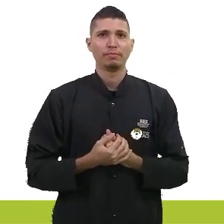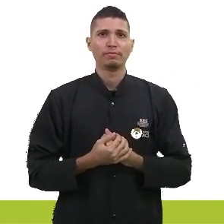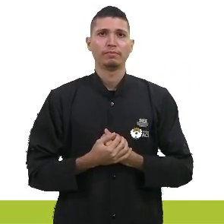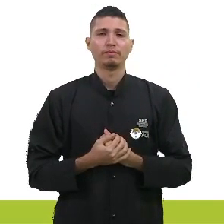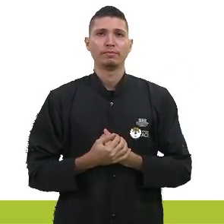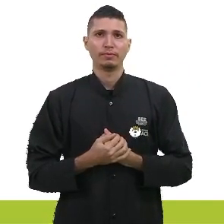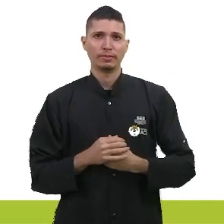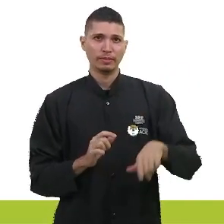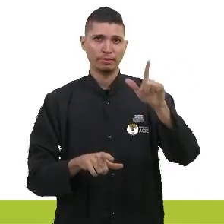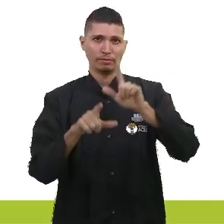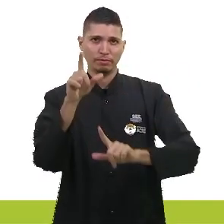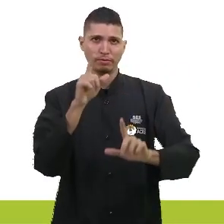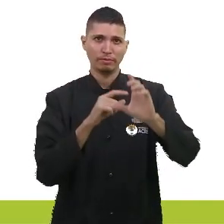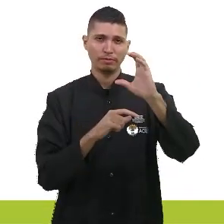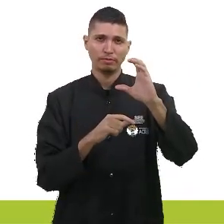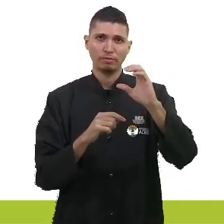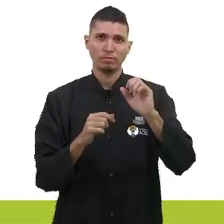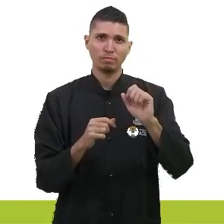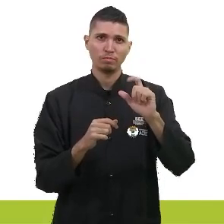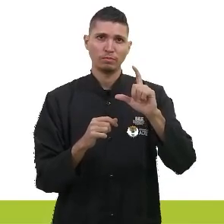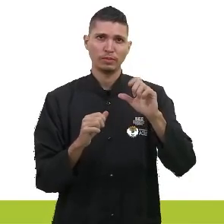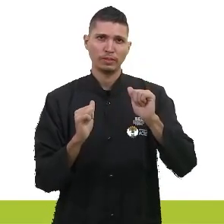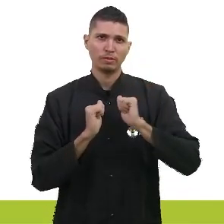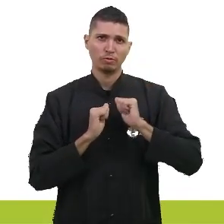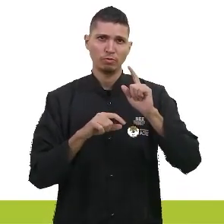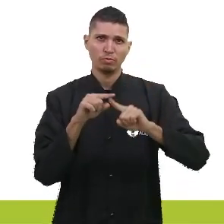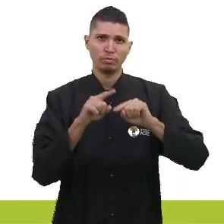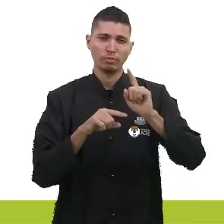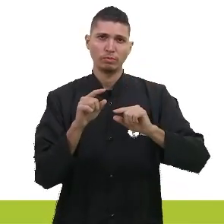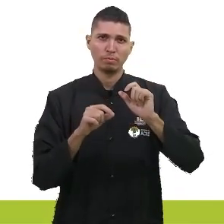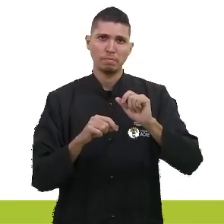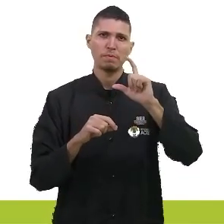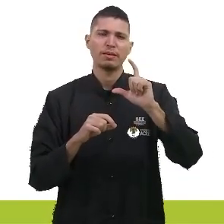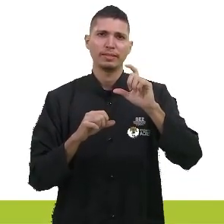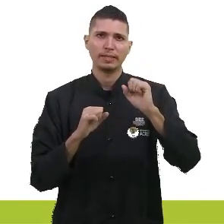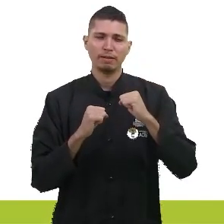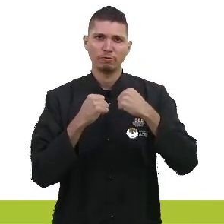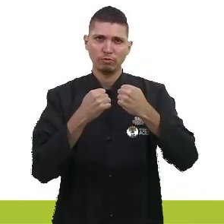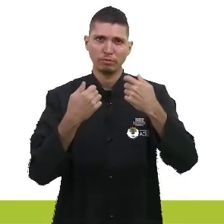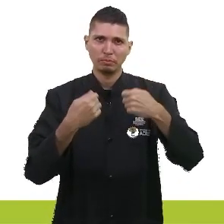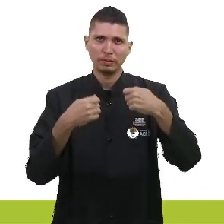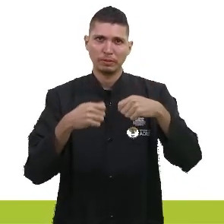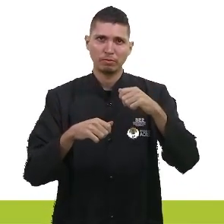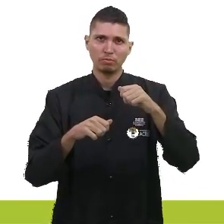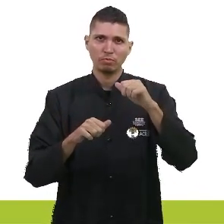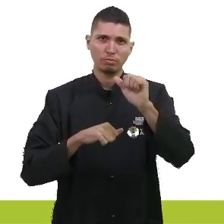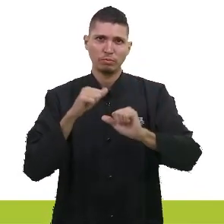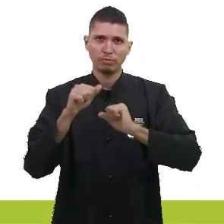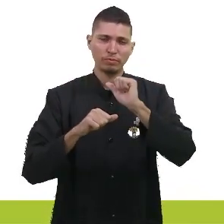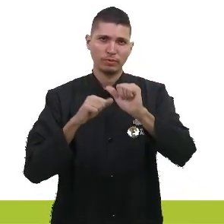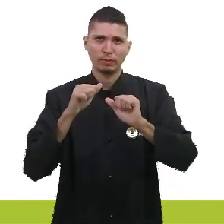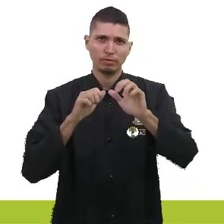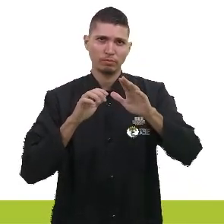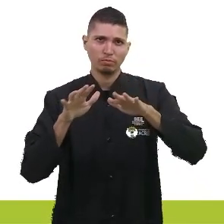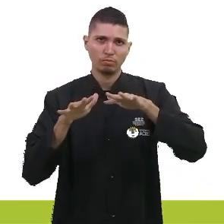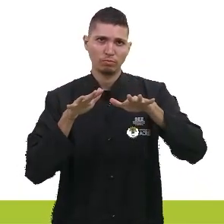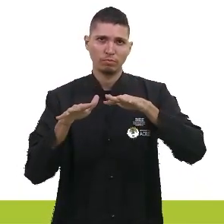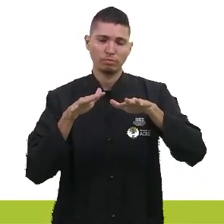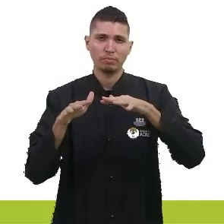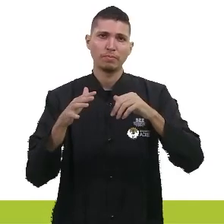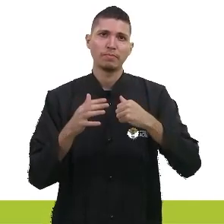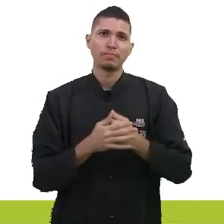Na letra C, quanto maior for a inércia de um corpo, maior será a força necessária para modificar o seu movimento.